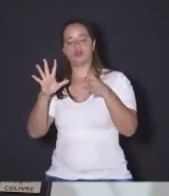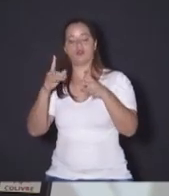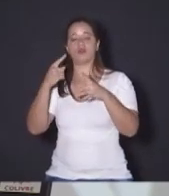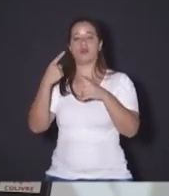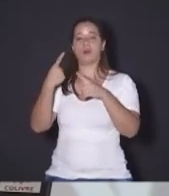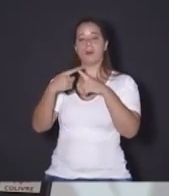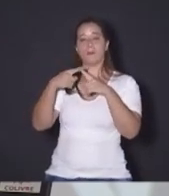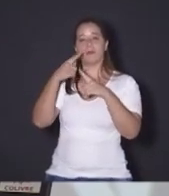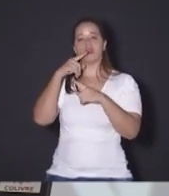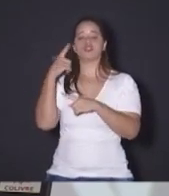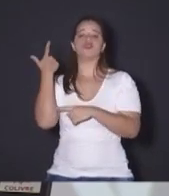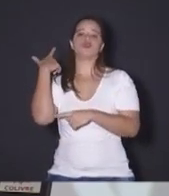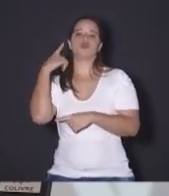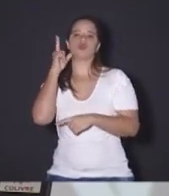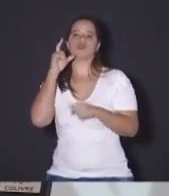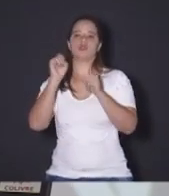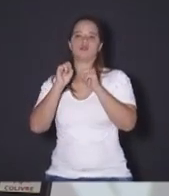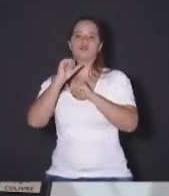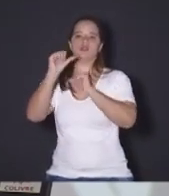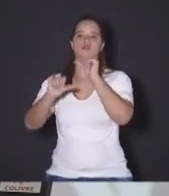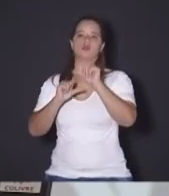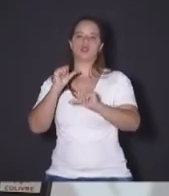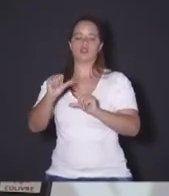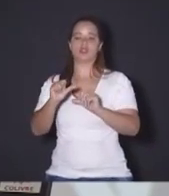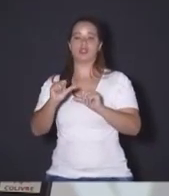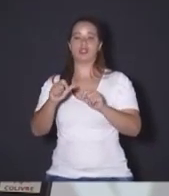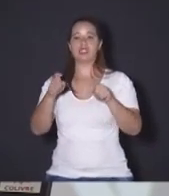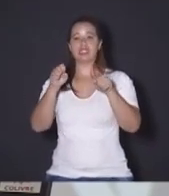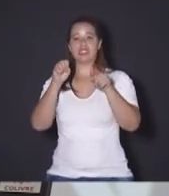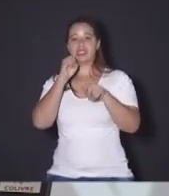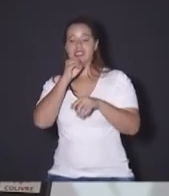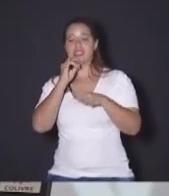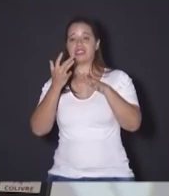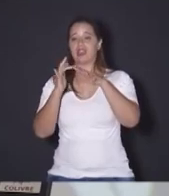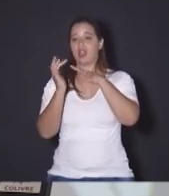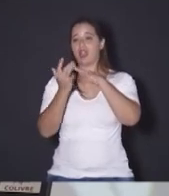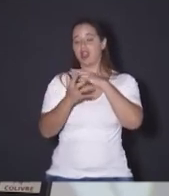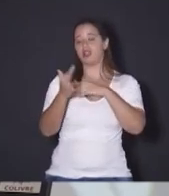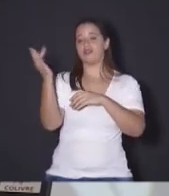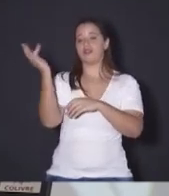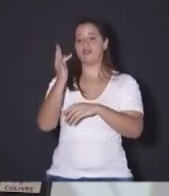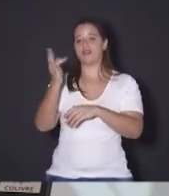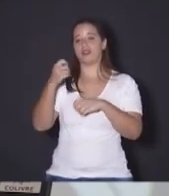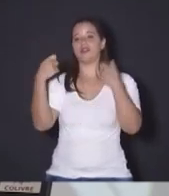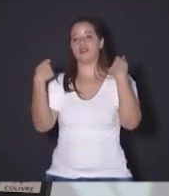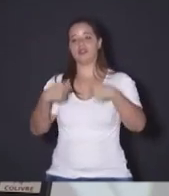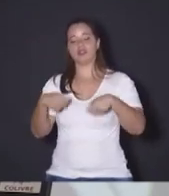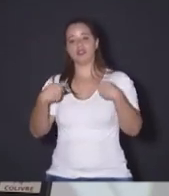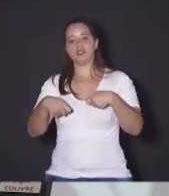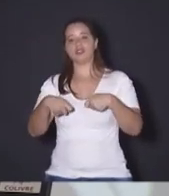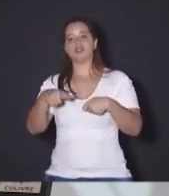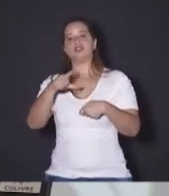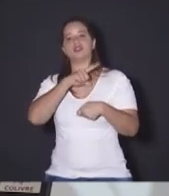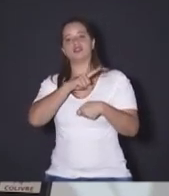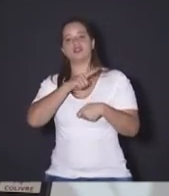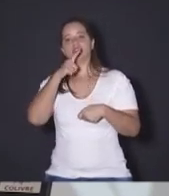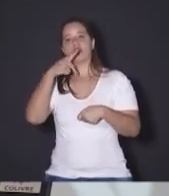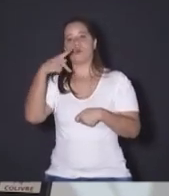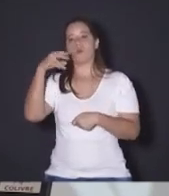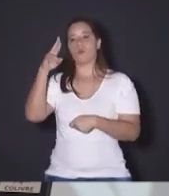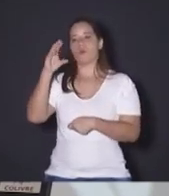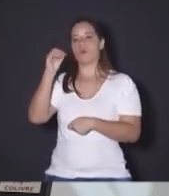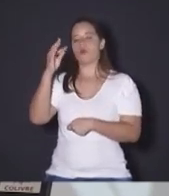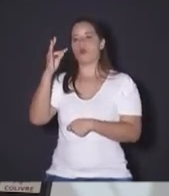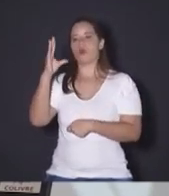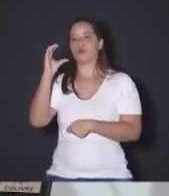livre é que a gente consegue fazer essas mudanças e se a rede é federada necessariamente ela tem um protocolo aberto